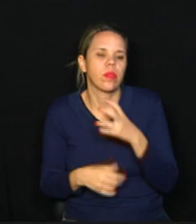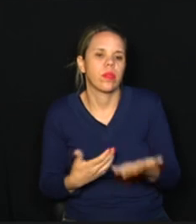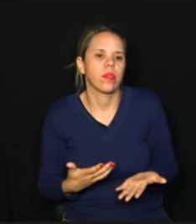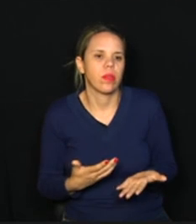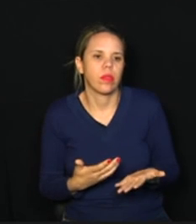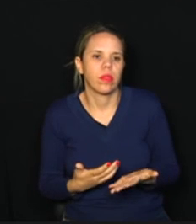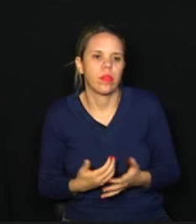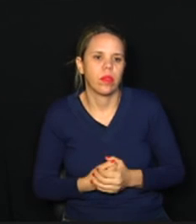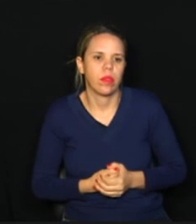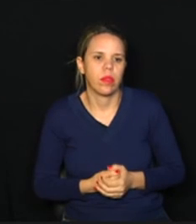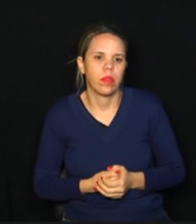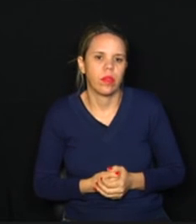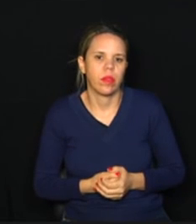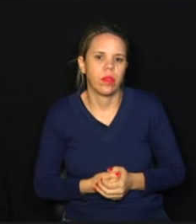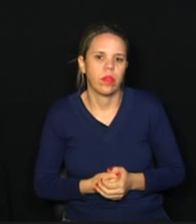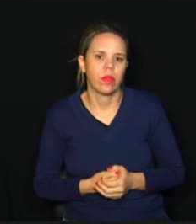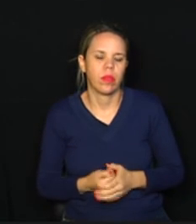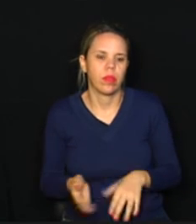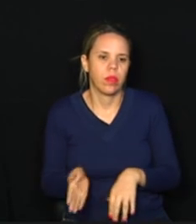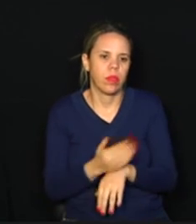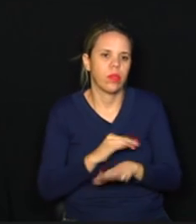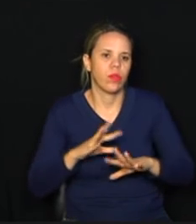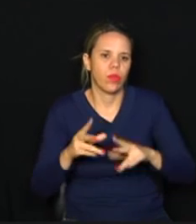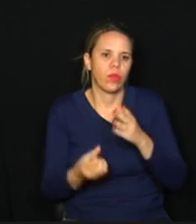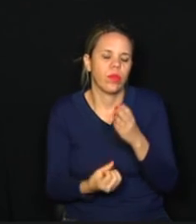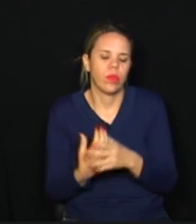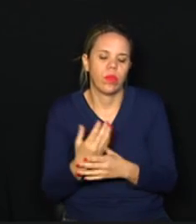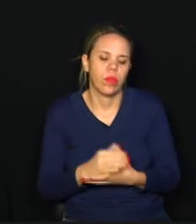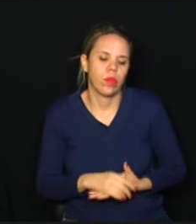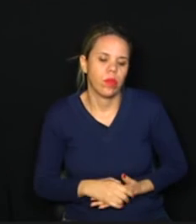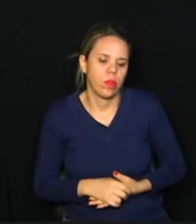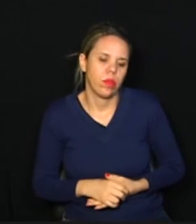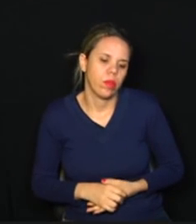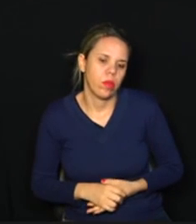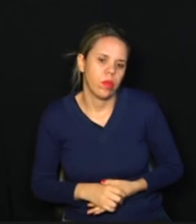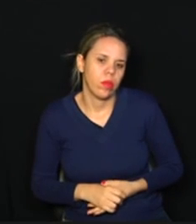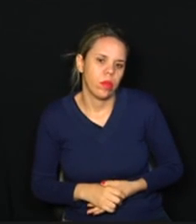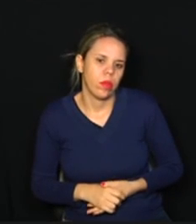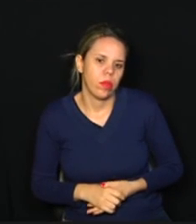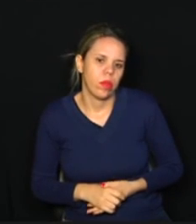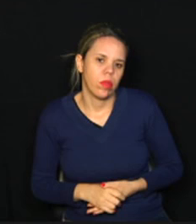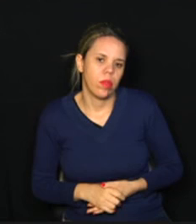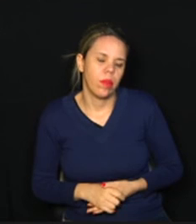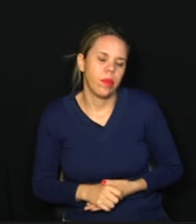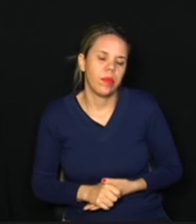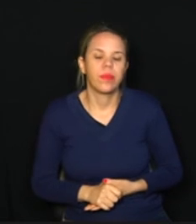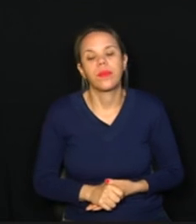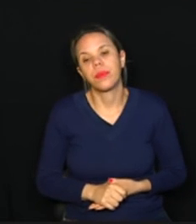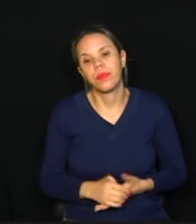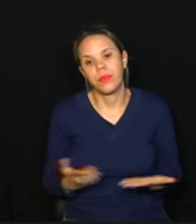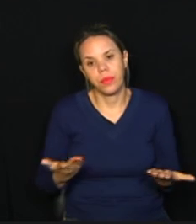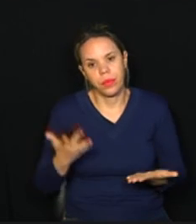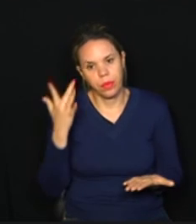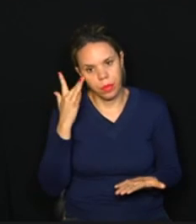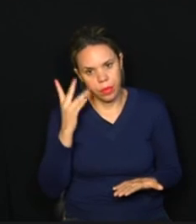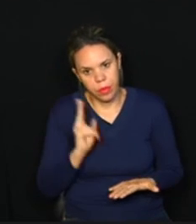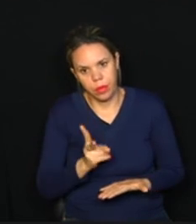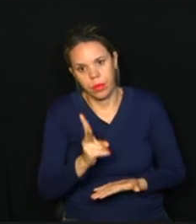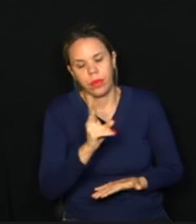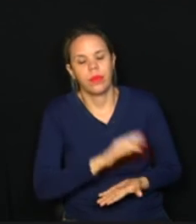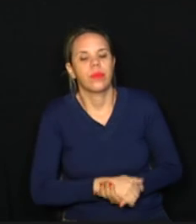sua extinção antes de tudo que ocorreu. Né? E eu acho que hoje só se